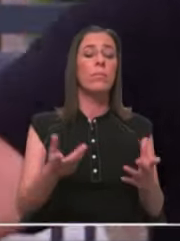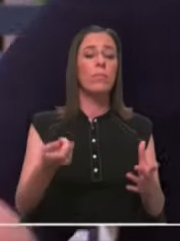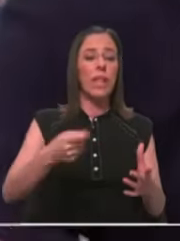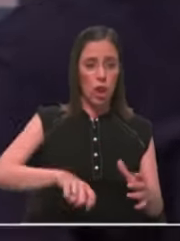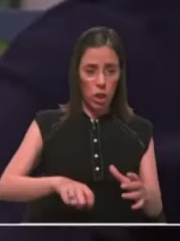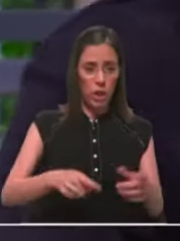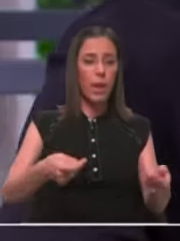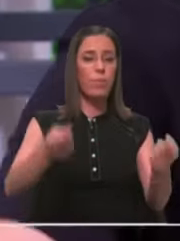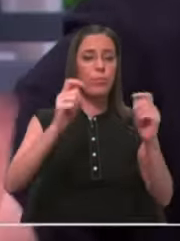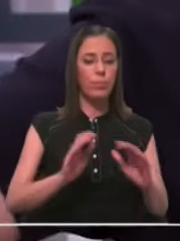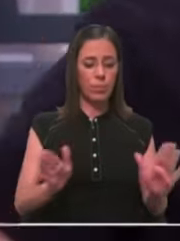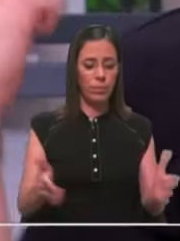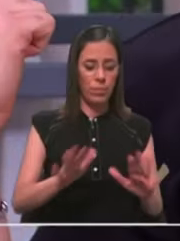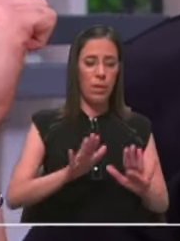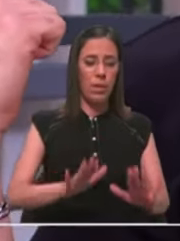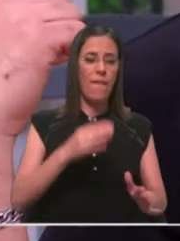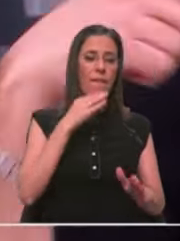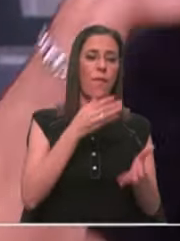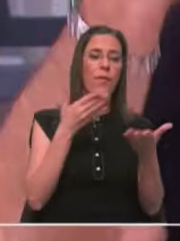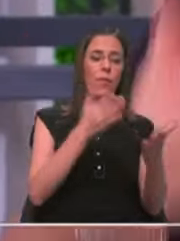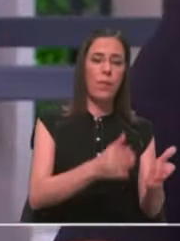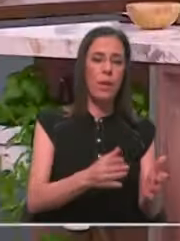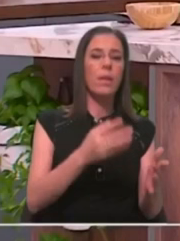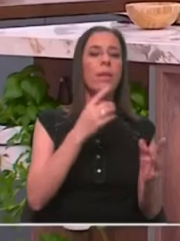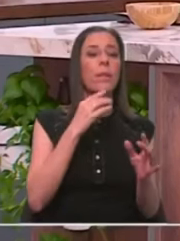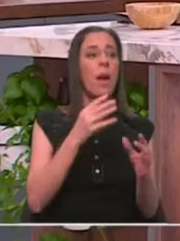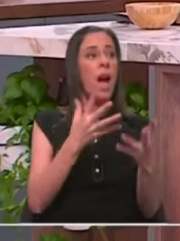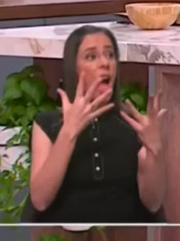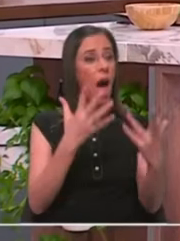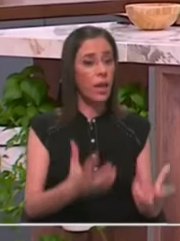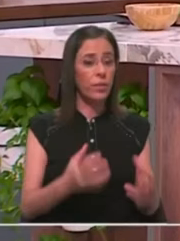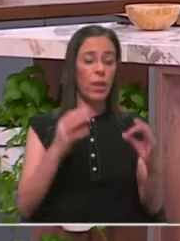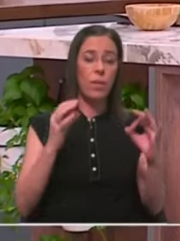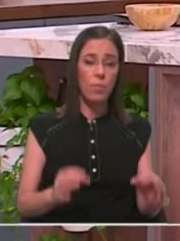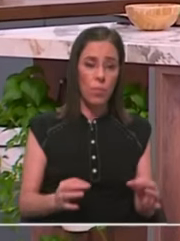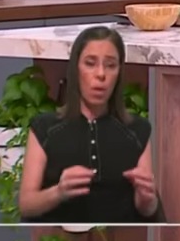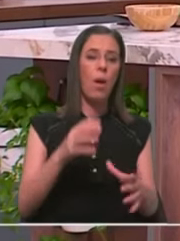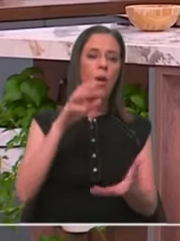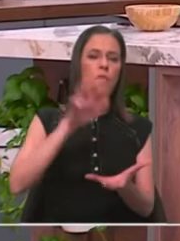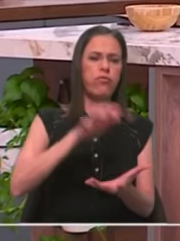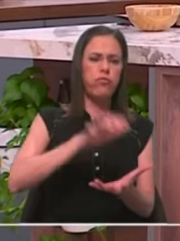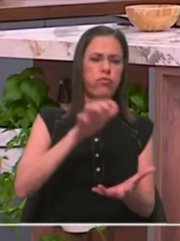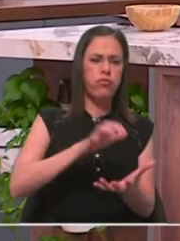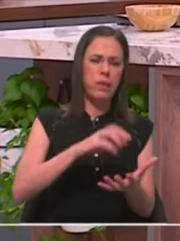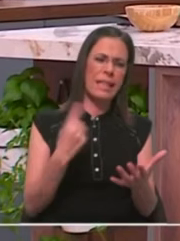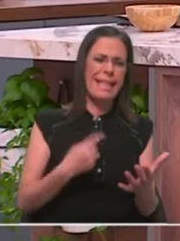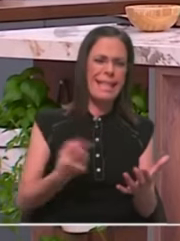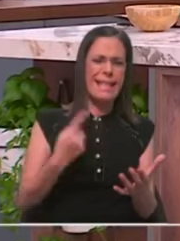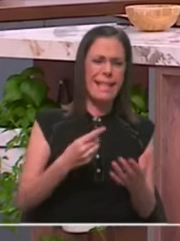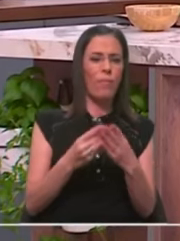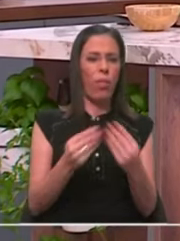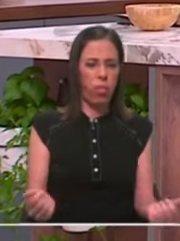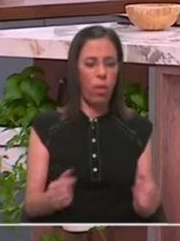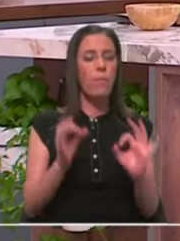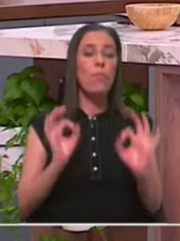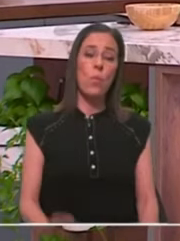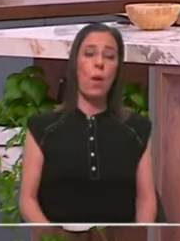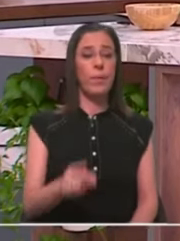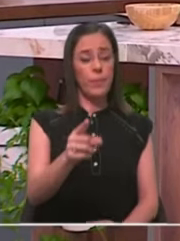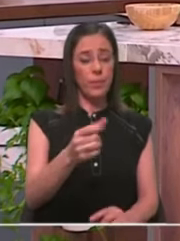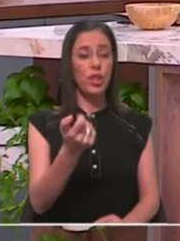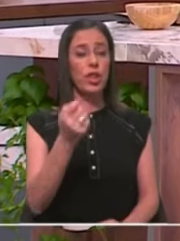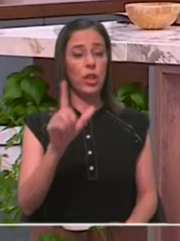lume, passamos para um recipiente, vai ao frigorífico, depois de estar solidificado, passamos num triturador, até ficar com a textura